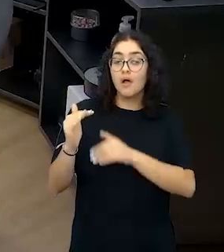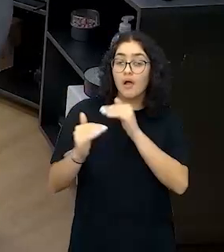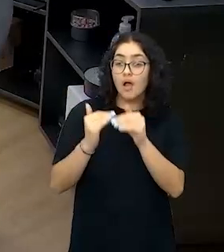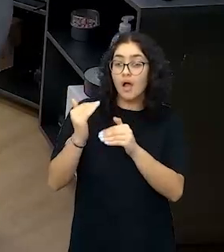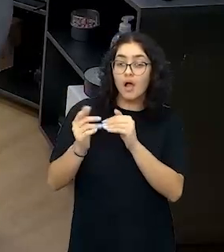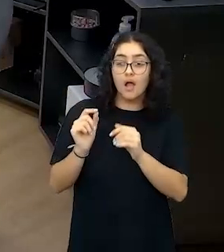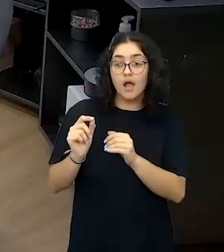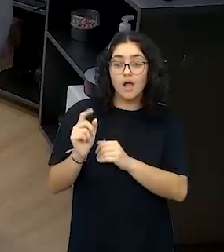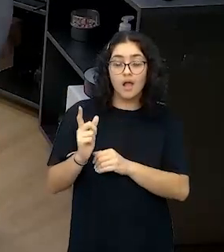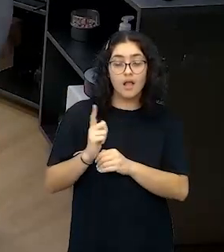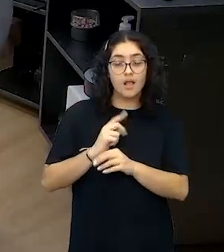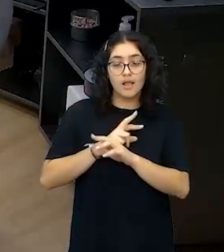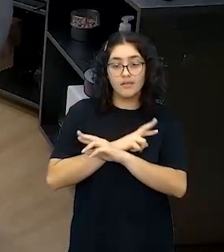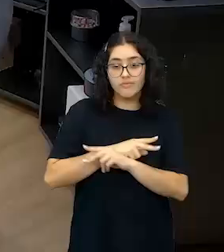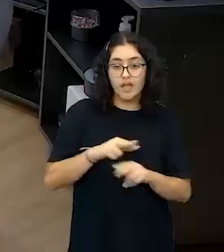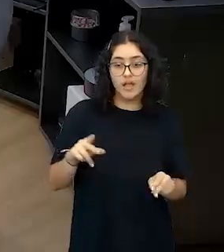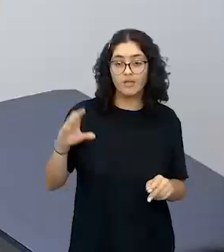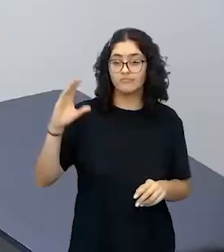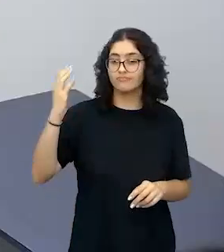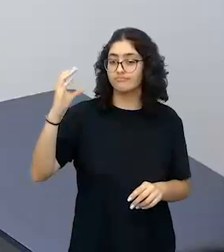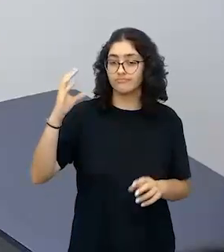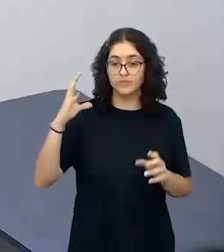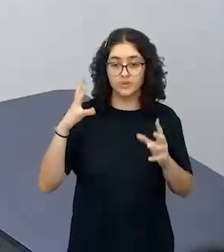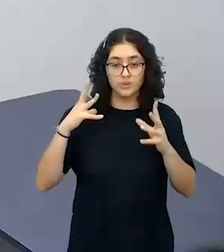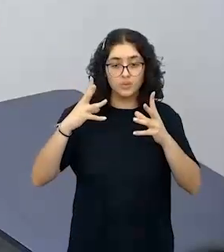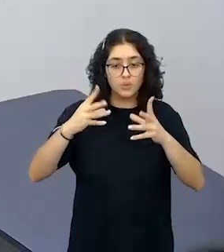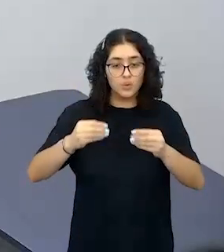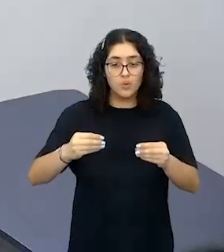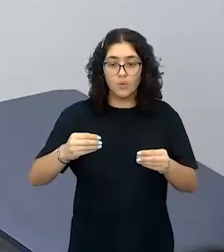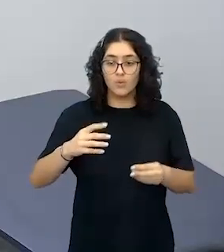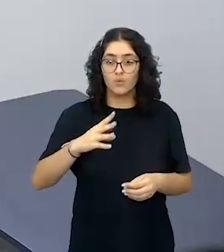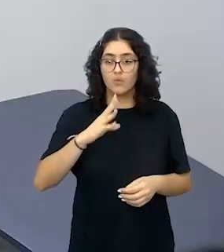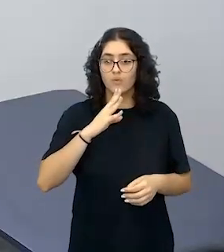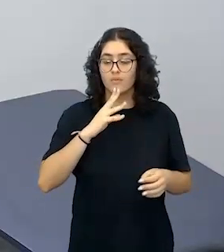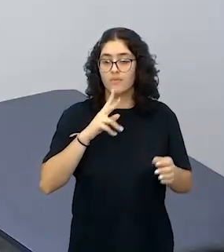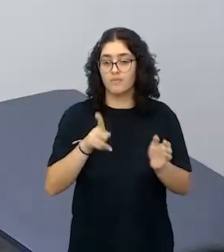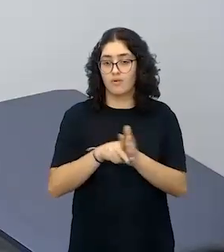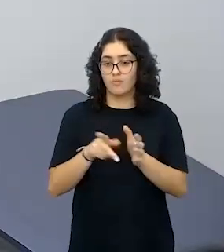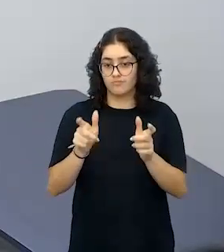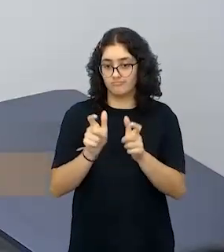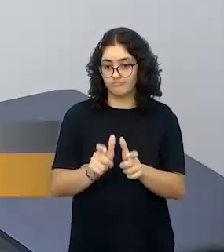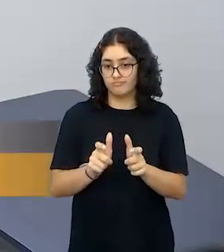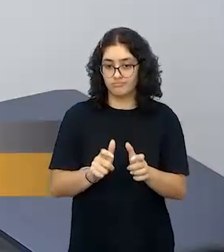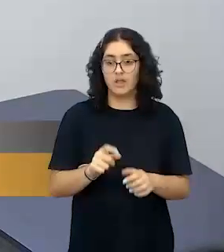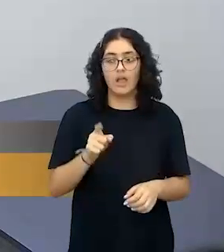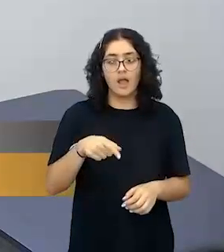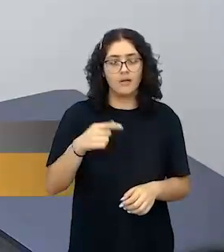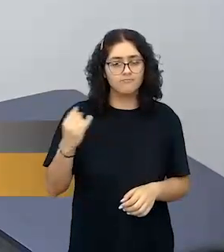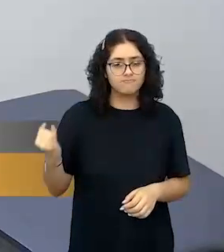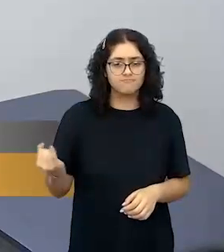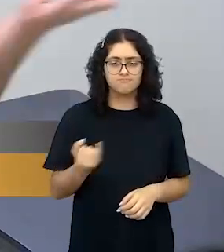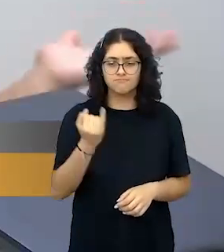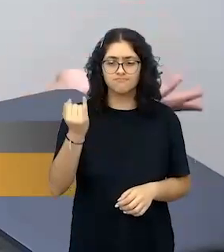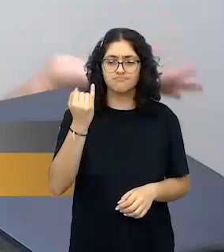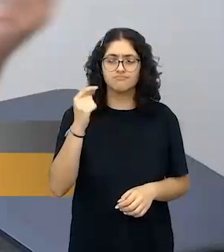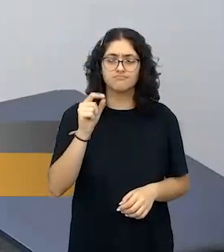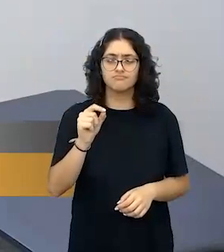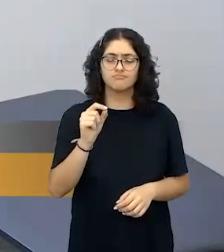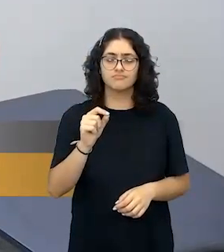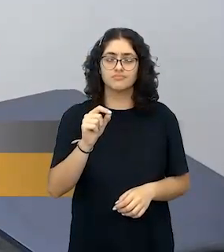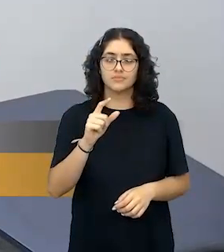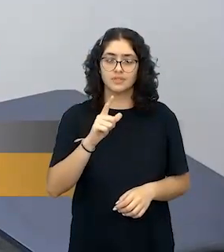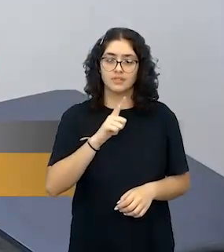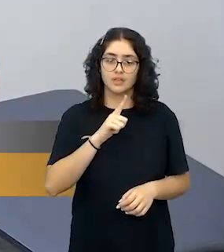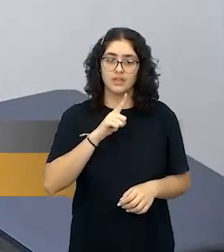por diversas ciências, tá certo? Em todas as áreas do conhecimento. Isso é fundamental para aquilo que a gente chama de